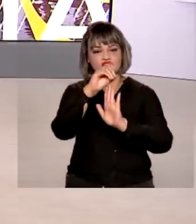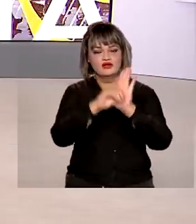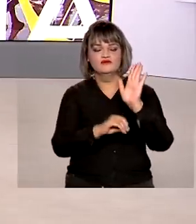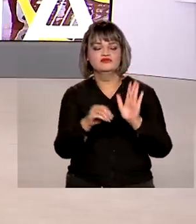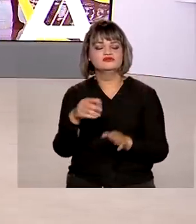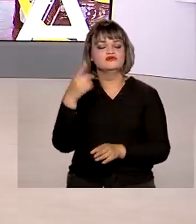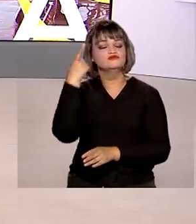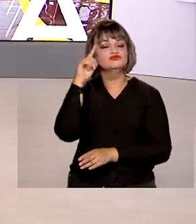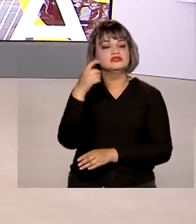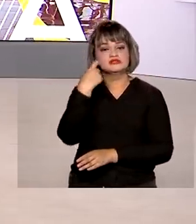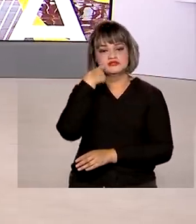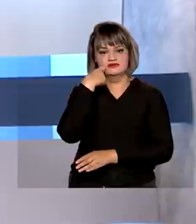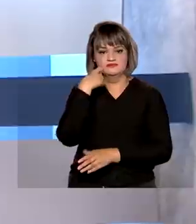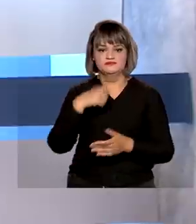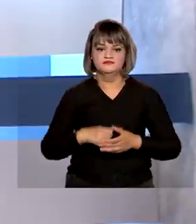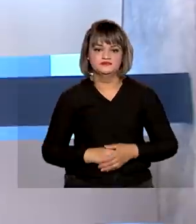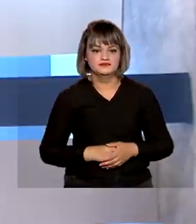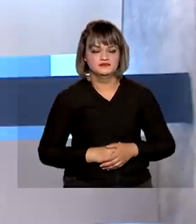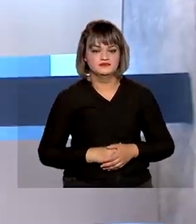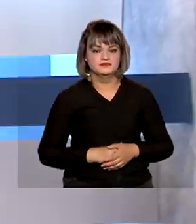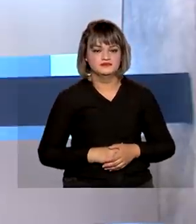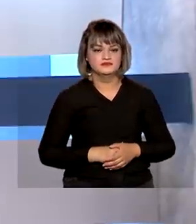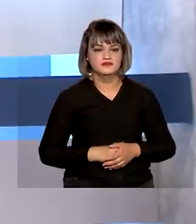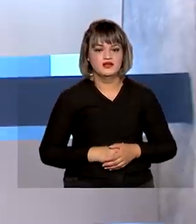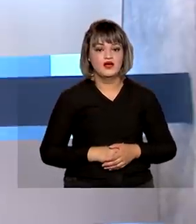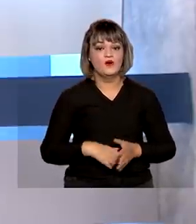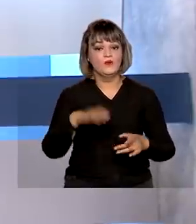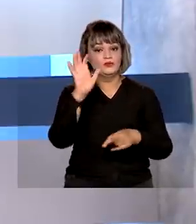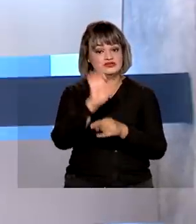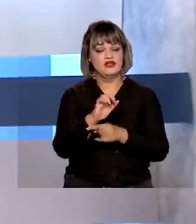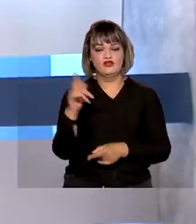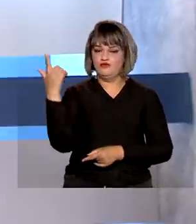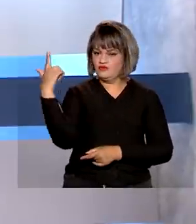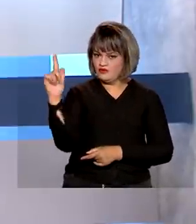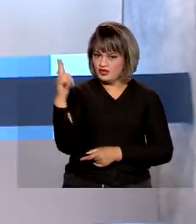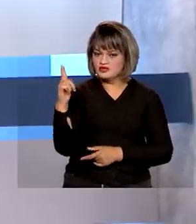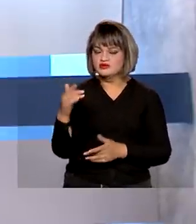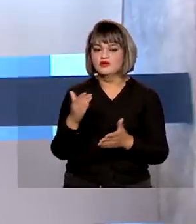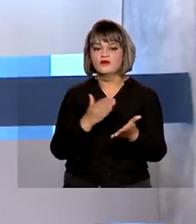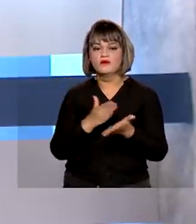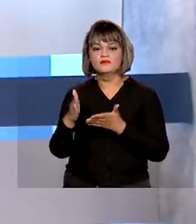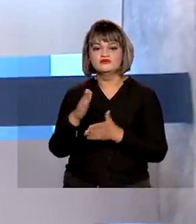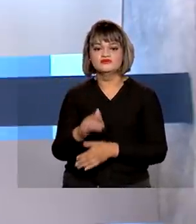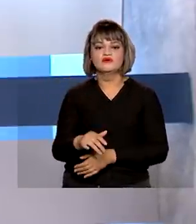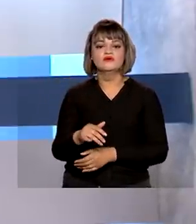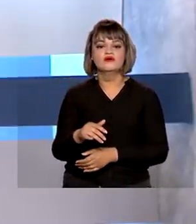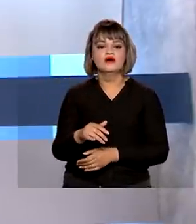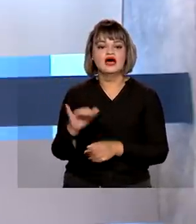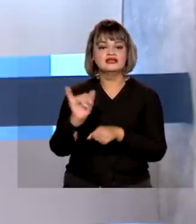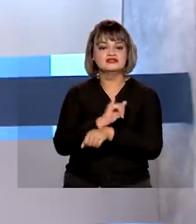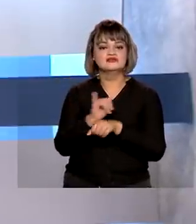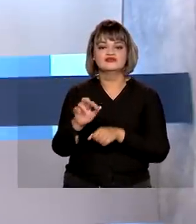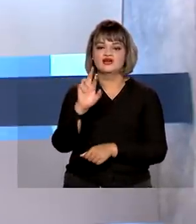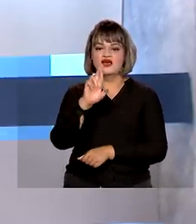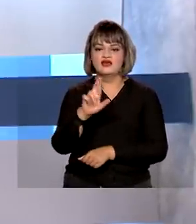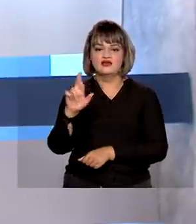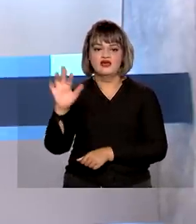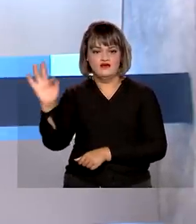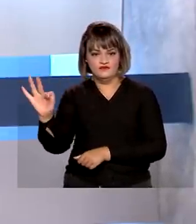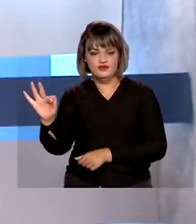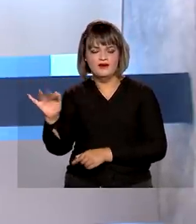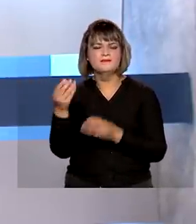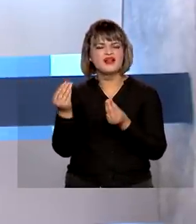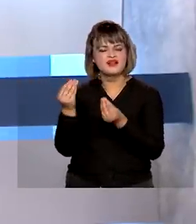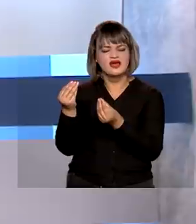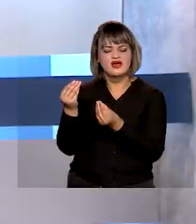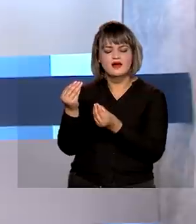União na última sexta-feira e o estado de Goiás ingressou no regime de recuperação fiscal para o